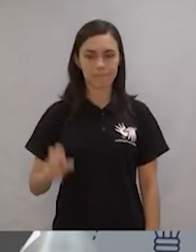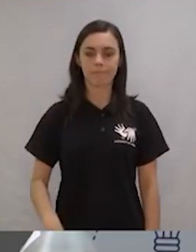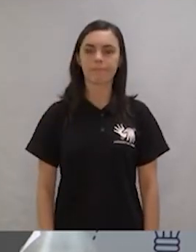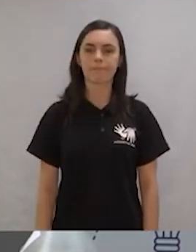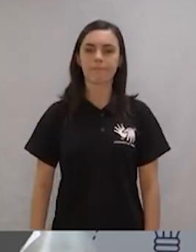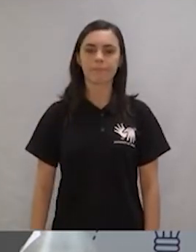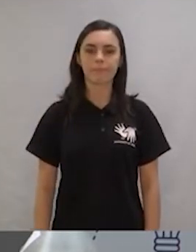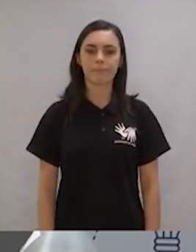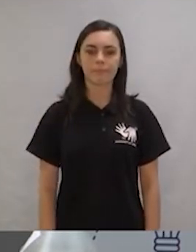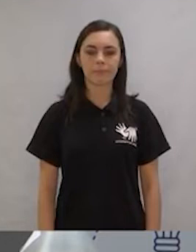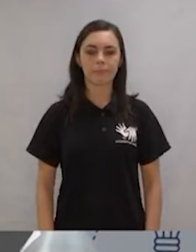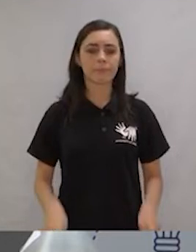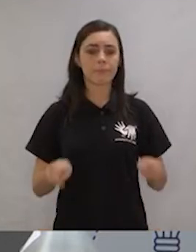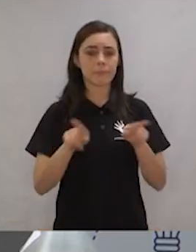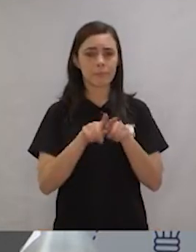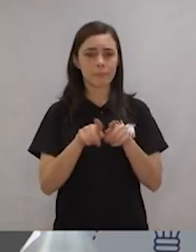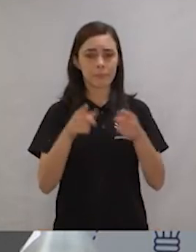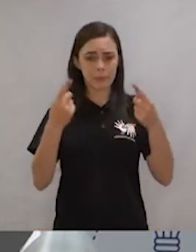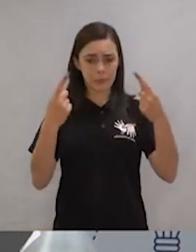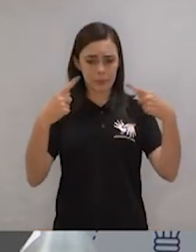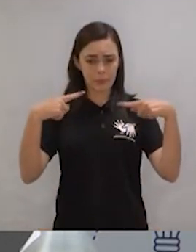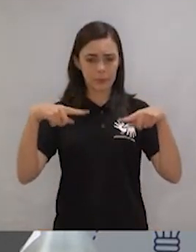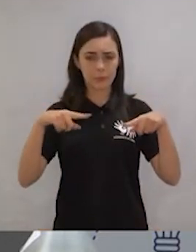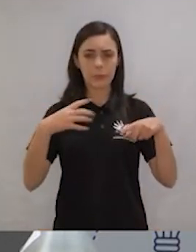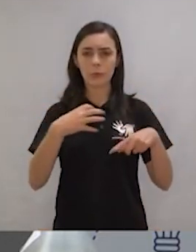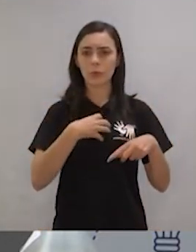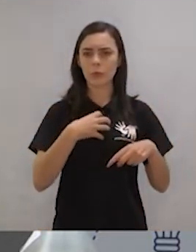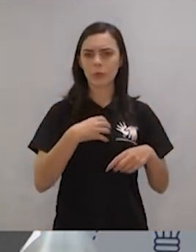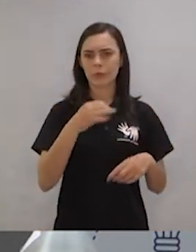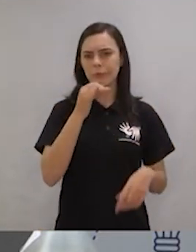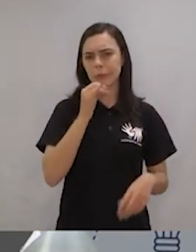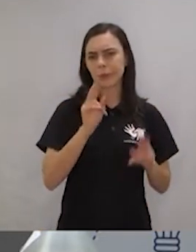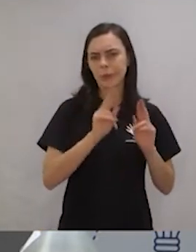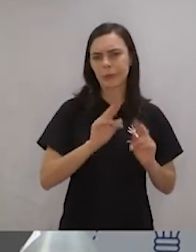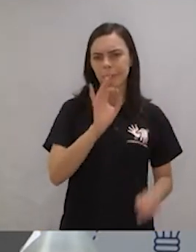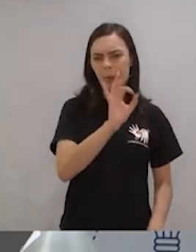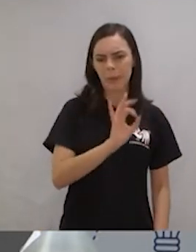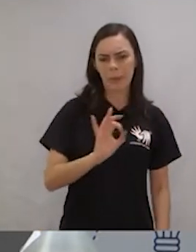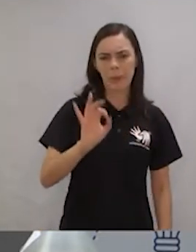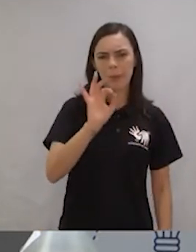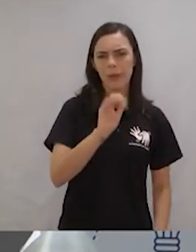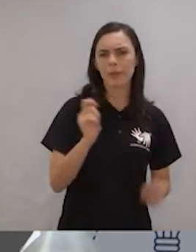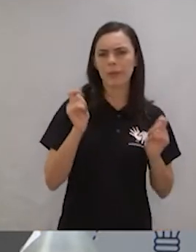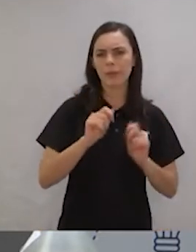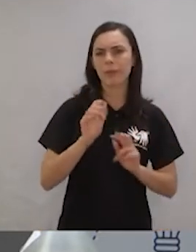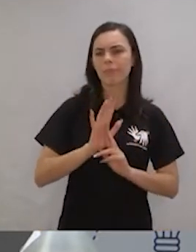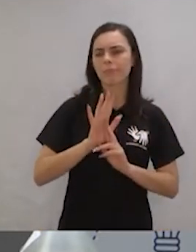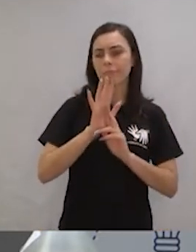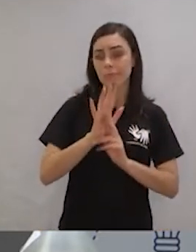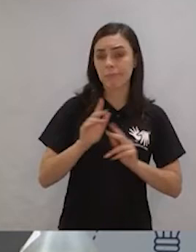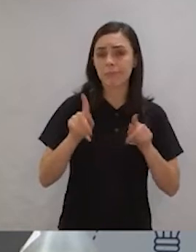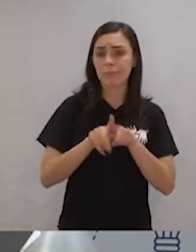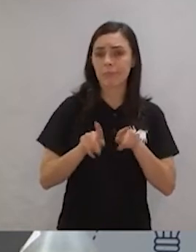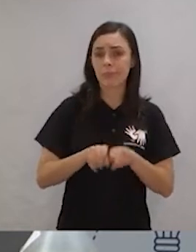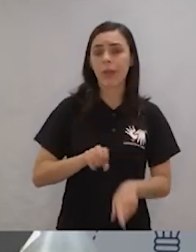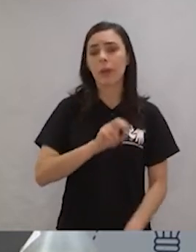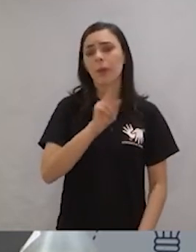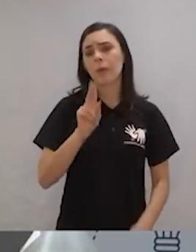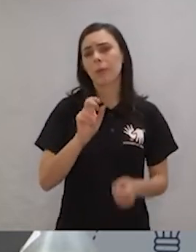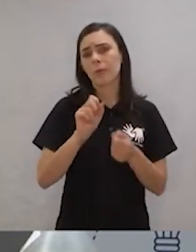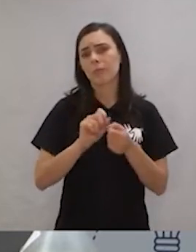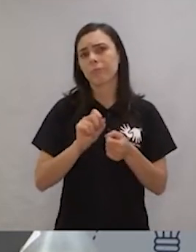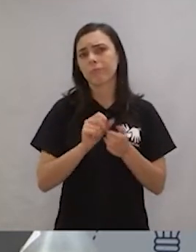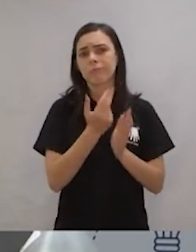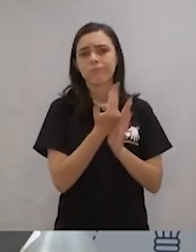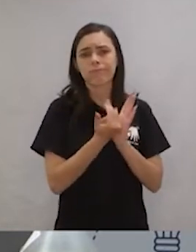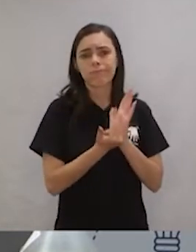igual a 5. Eu coloquei aqui uma forma de bolinha, né, que vocês podem representar, ou vocês podem fazer